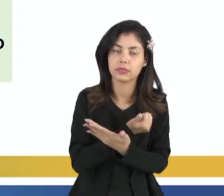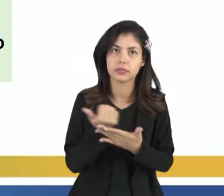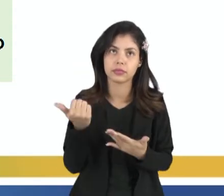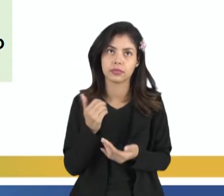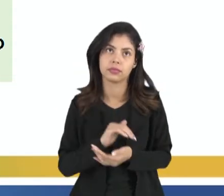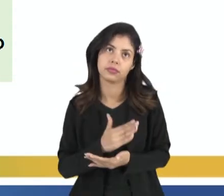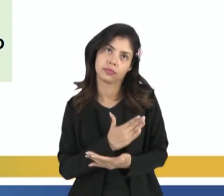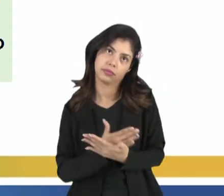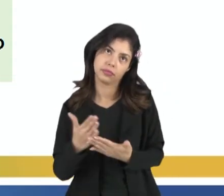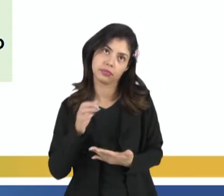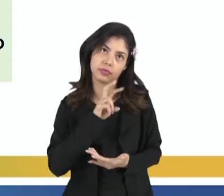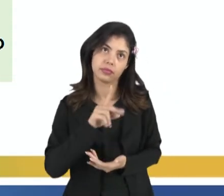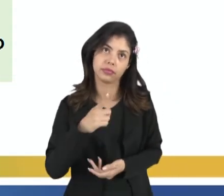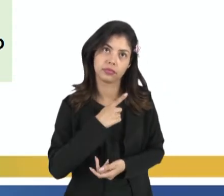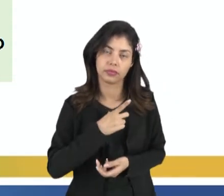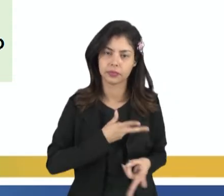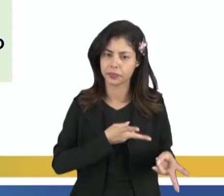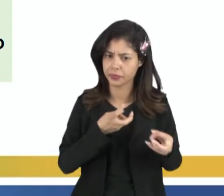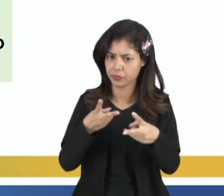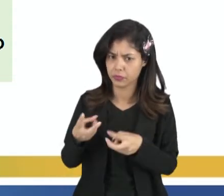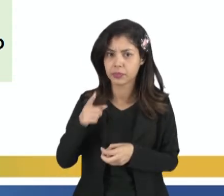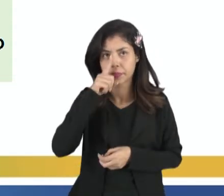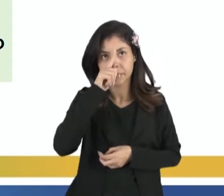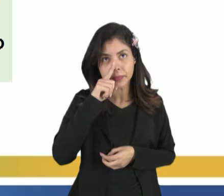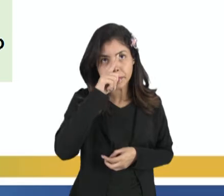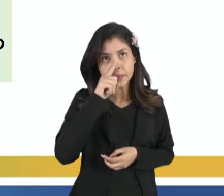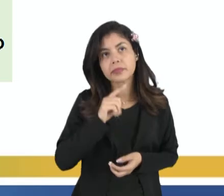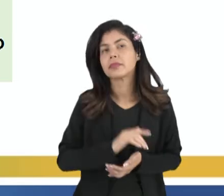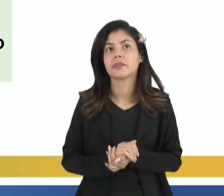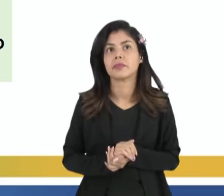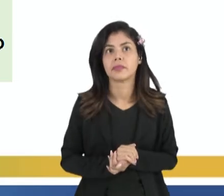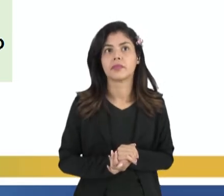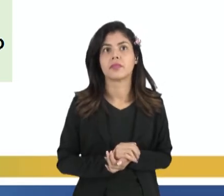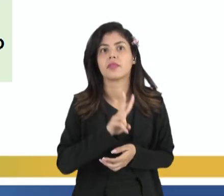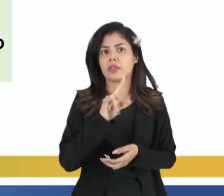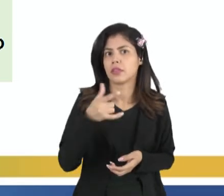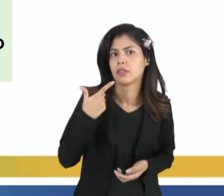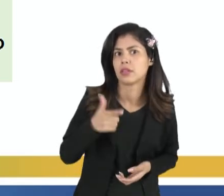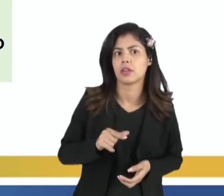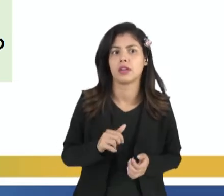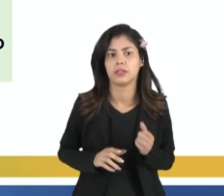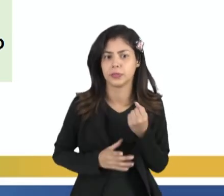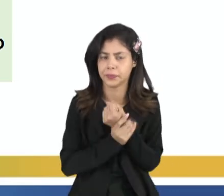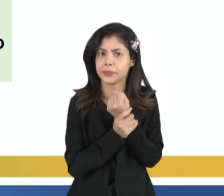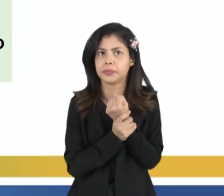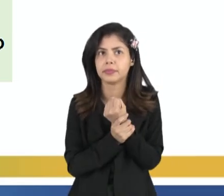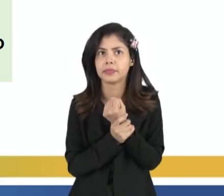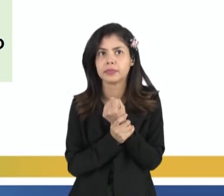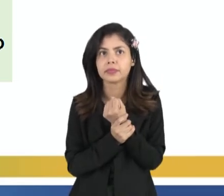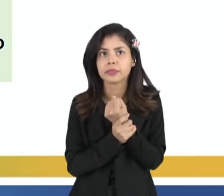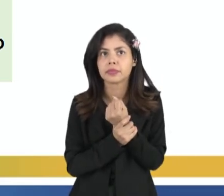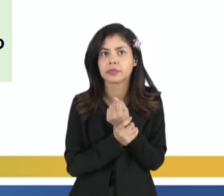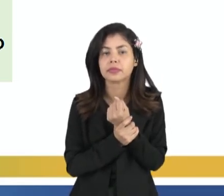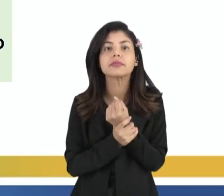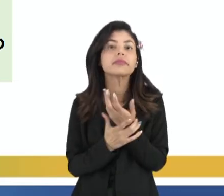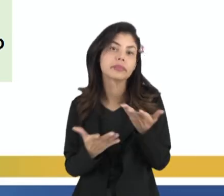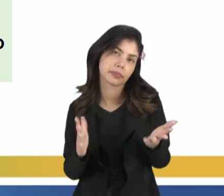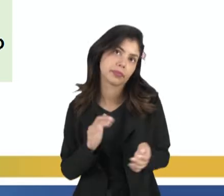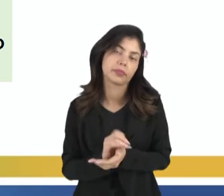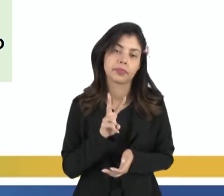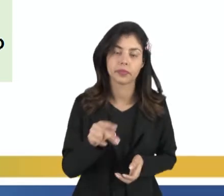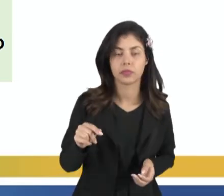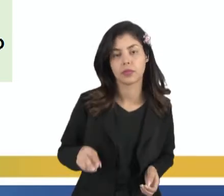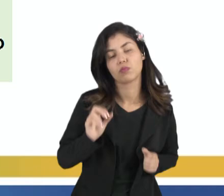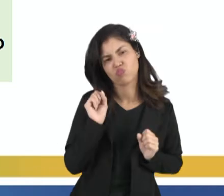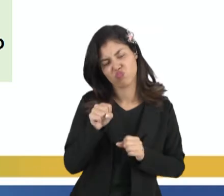Então, inicialmente, você vai ter a percepção de perigo. Você fica, será que realmente é seguro passar por essa experiência? E aí